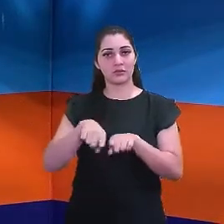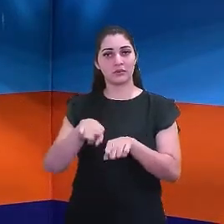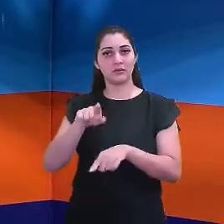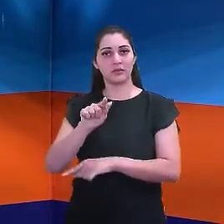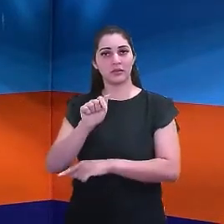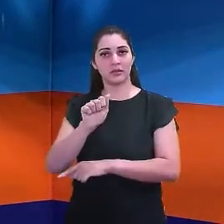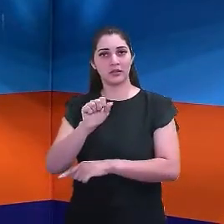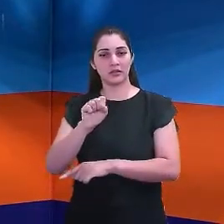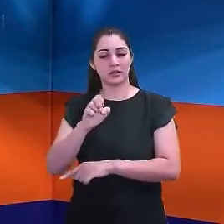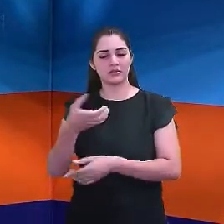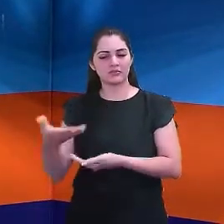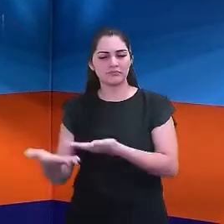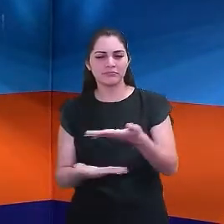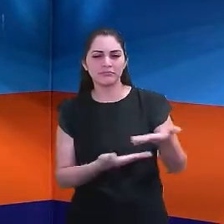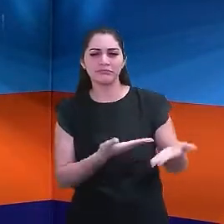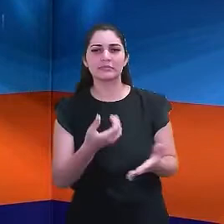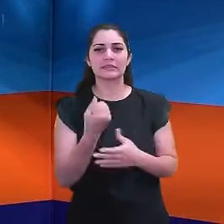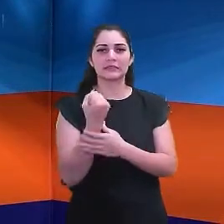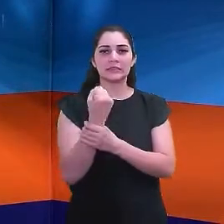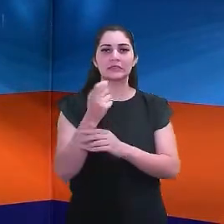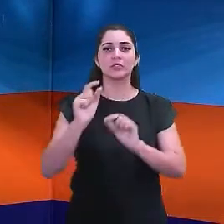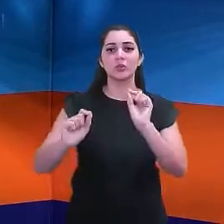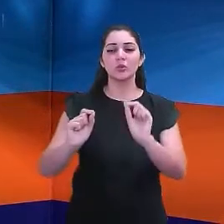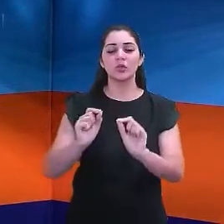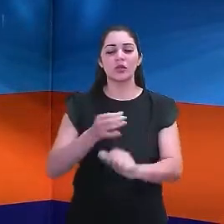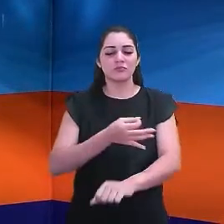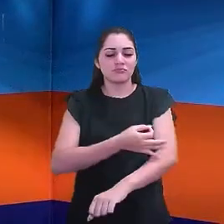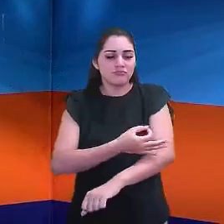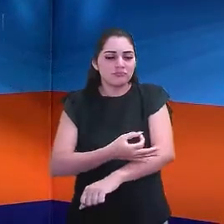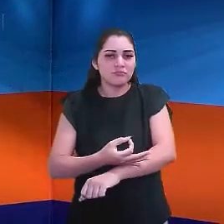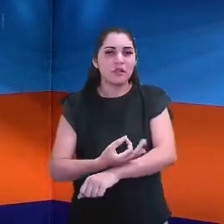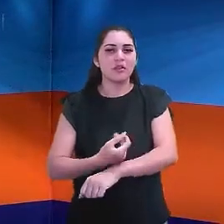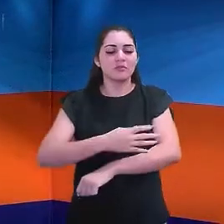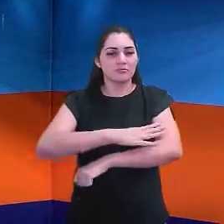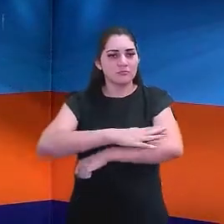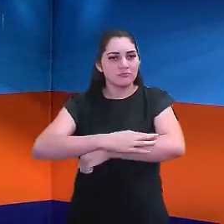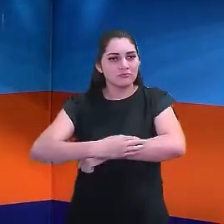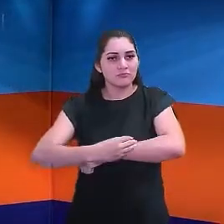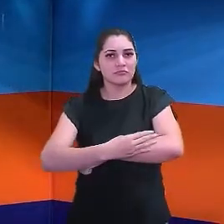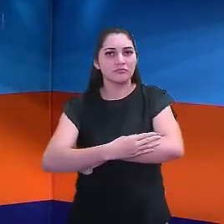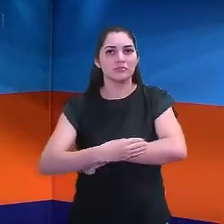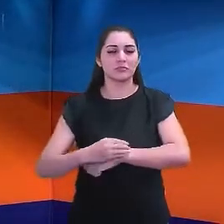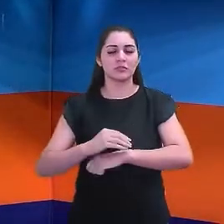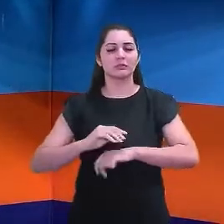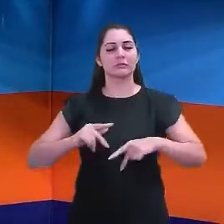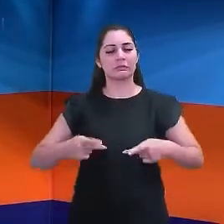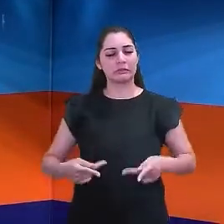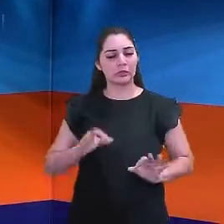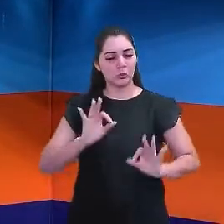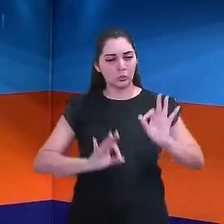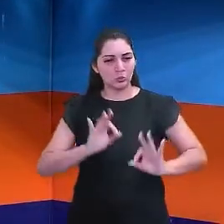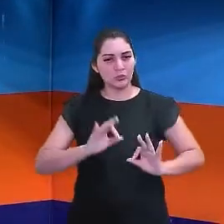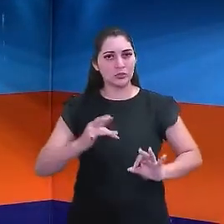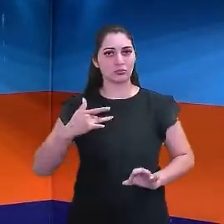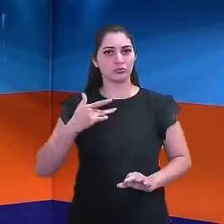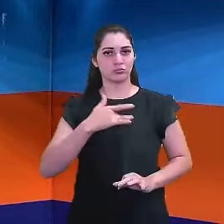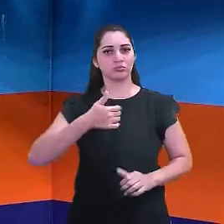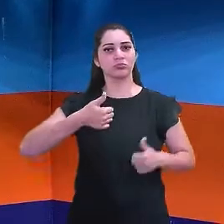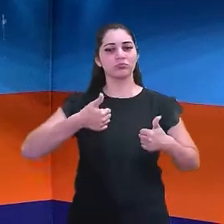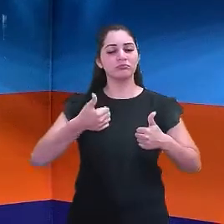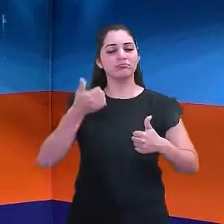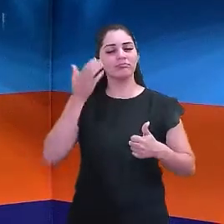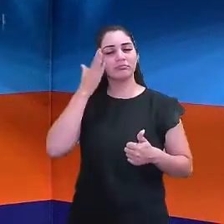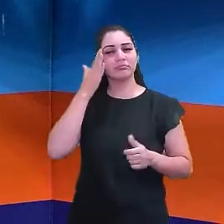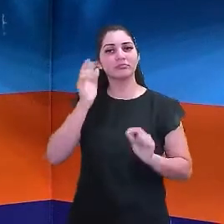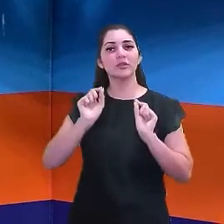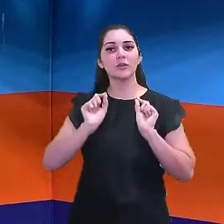dialogando, se relacionando para garantir células, garantir tecidos, garantir órgãos, sistemas saudáveis. Você vai